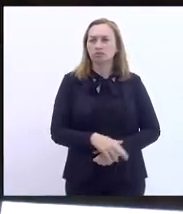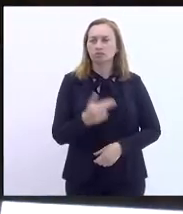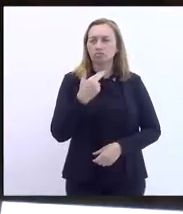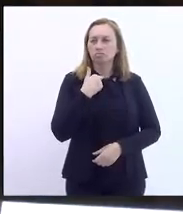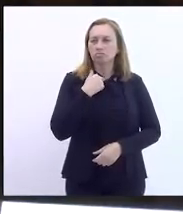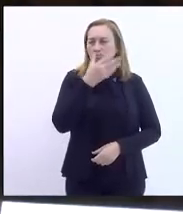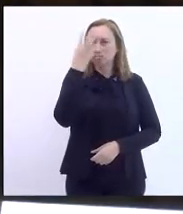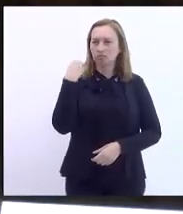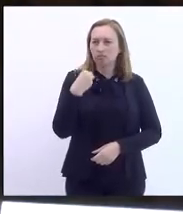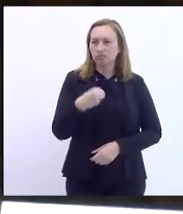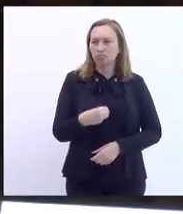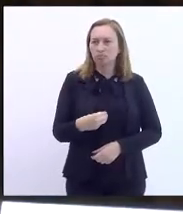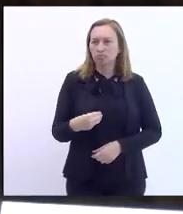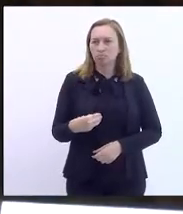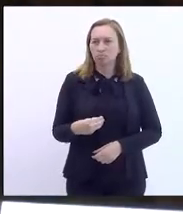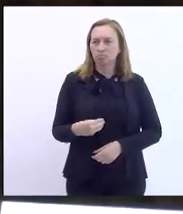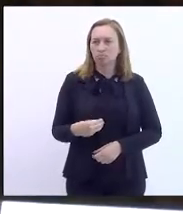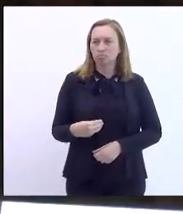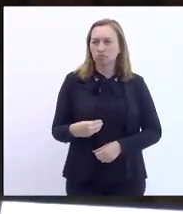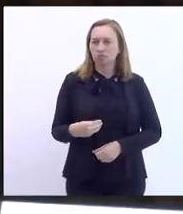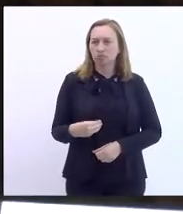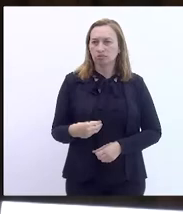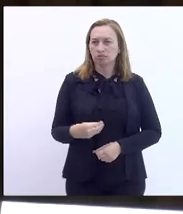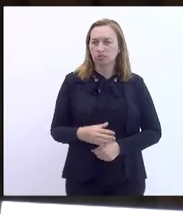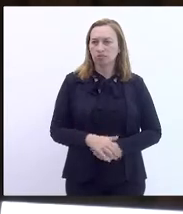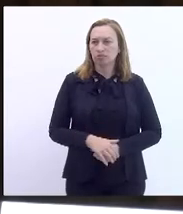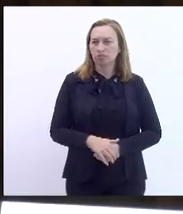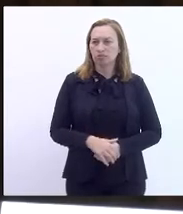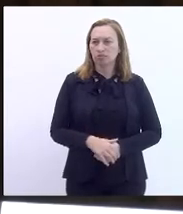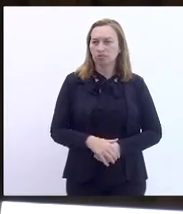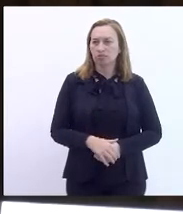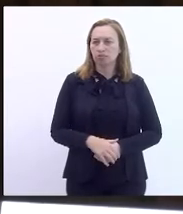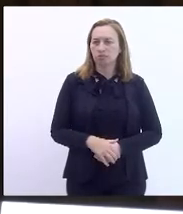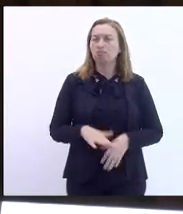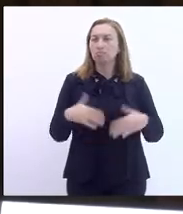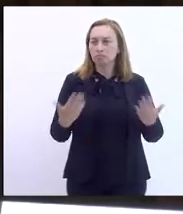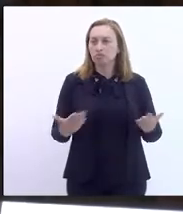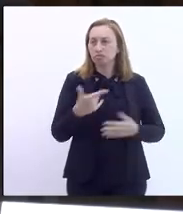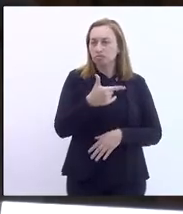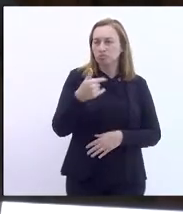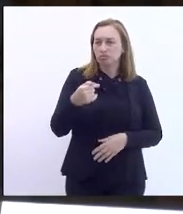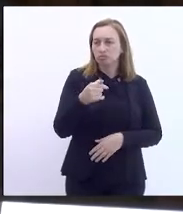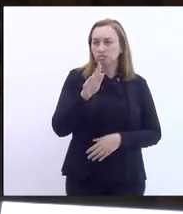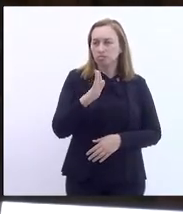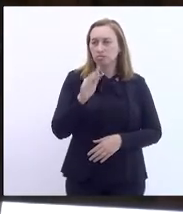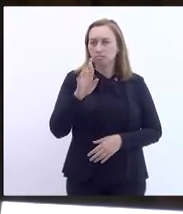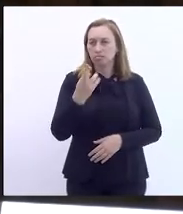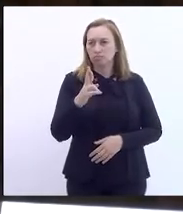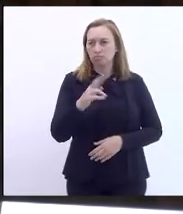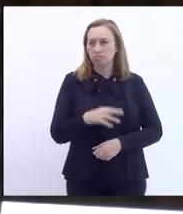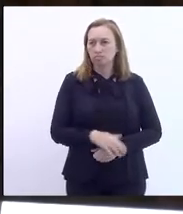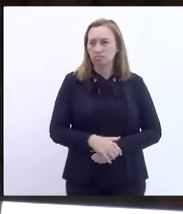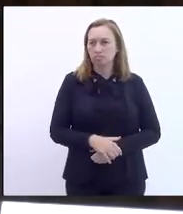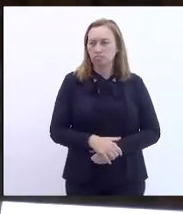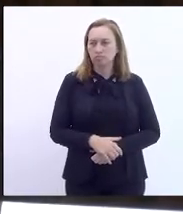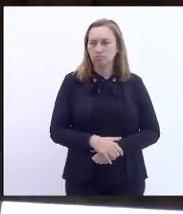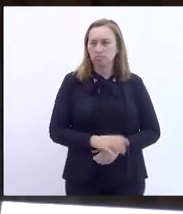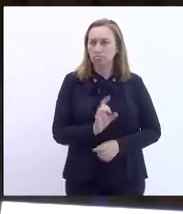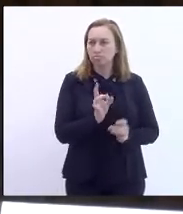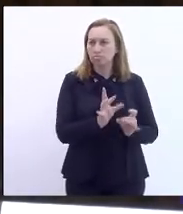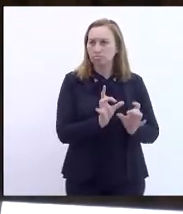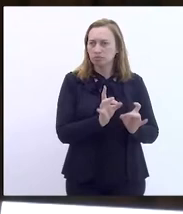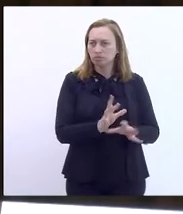podemos esquecer disso ano eleitoral então tem 17 bilhões da